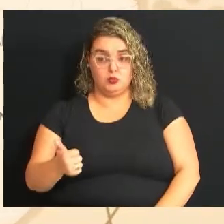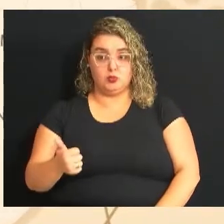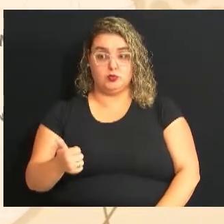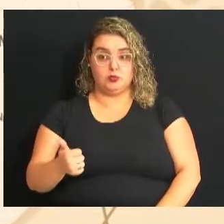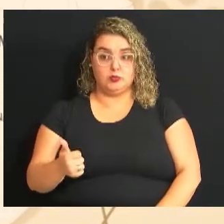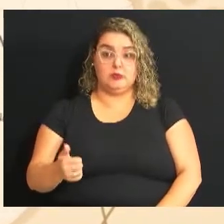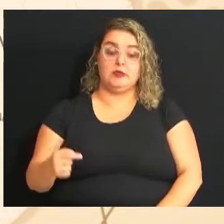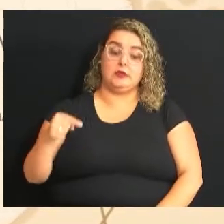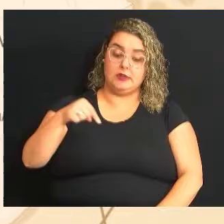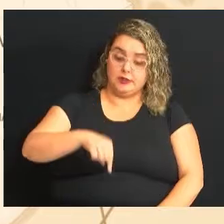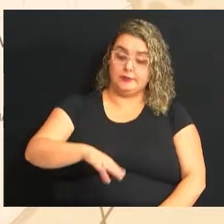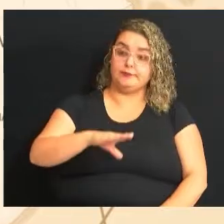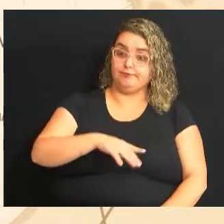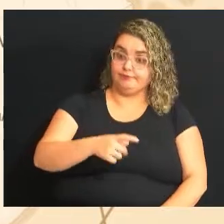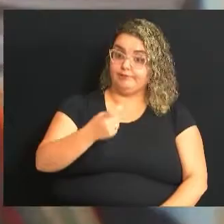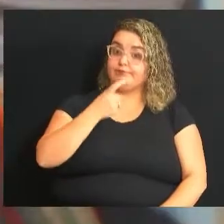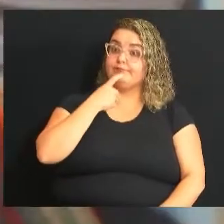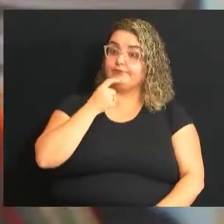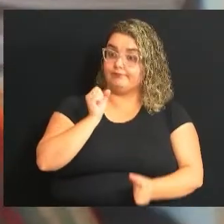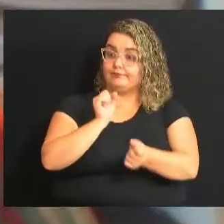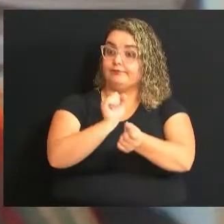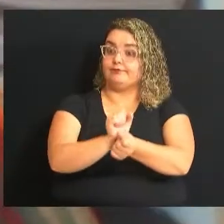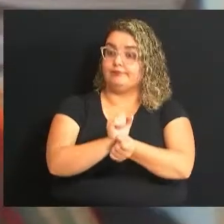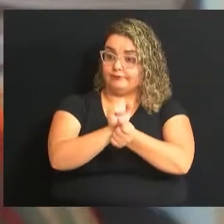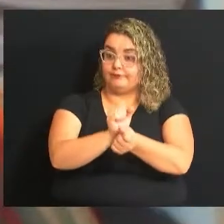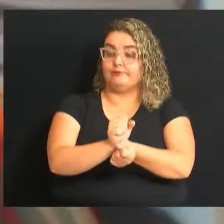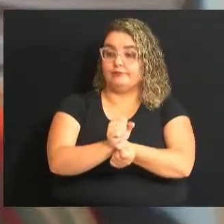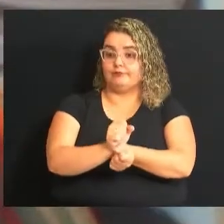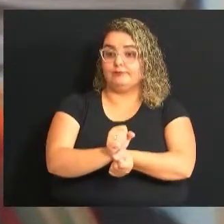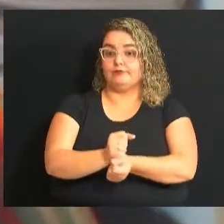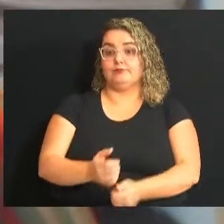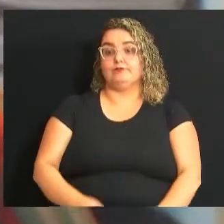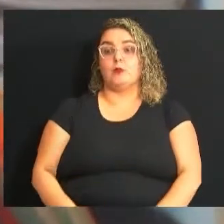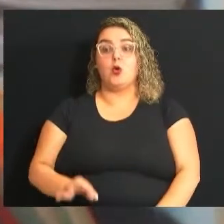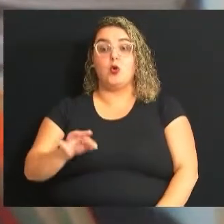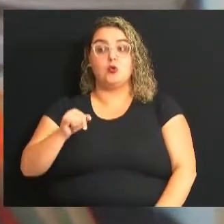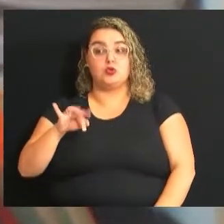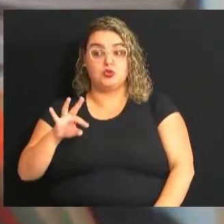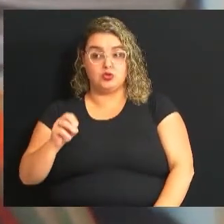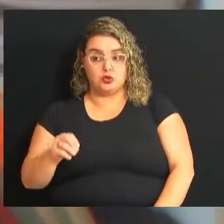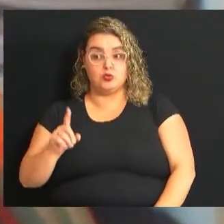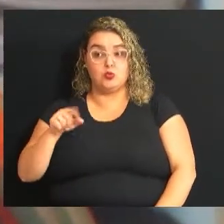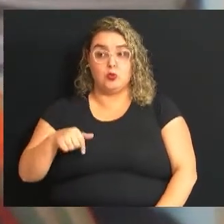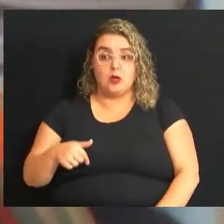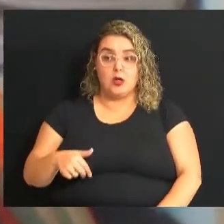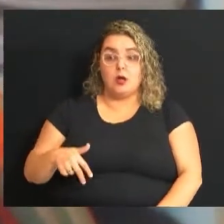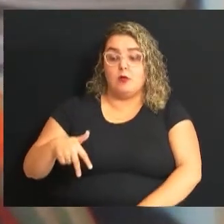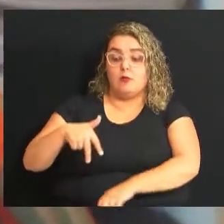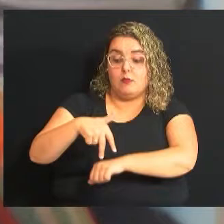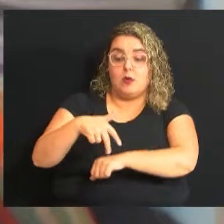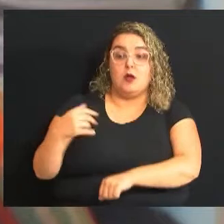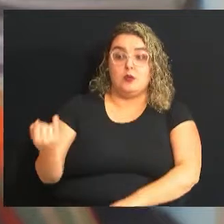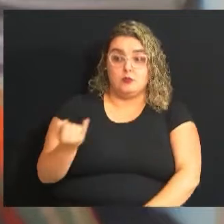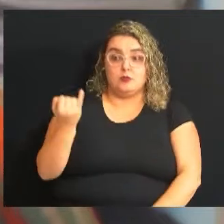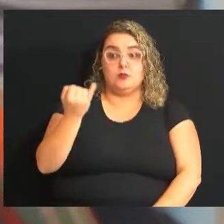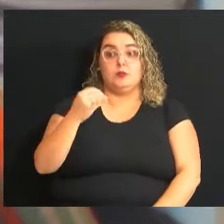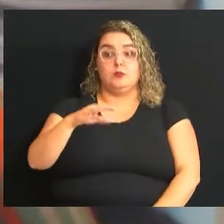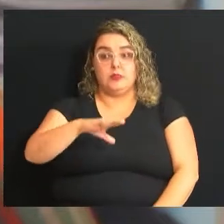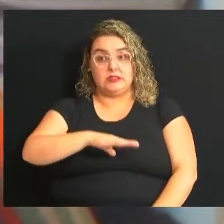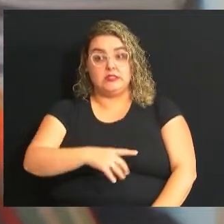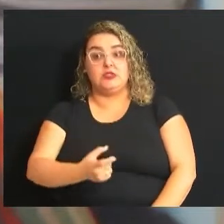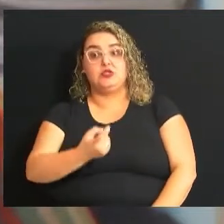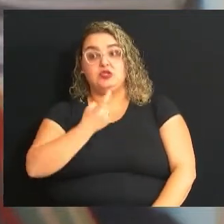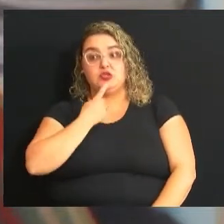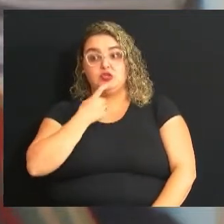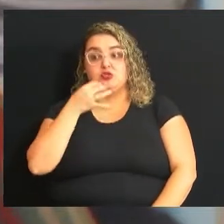a Campinas para ser escravizado. O Tito é um personagem muito importante em Campinas,